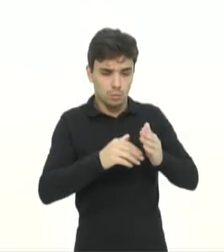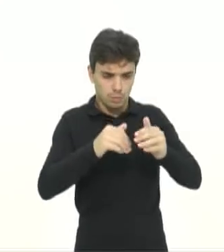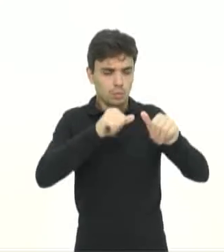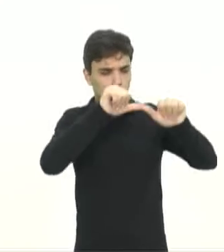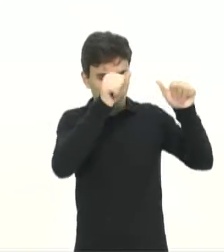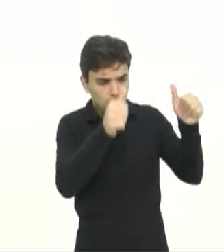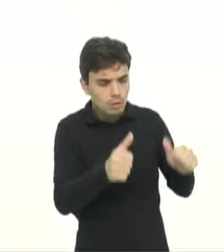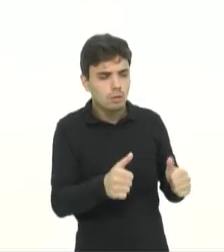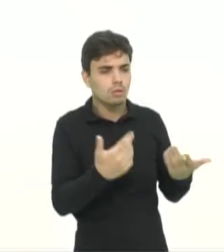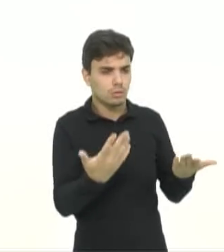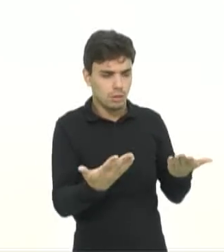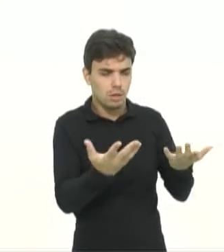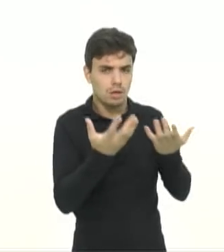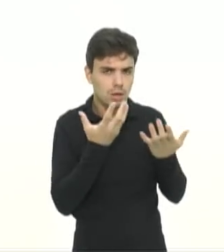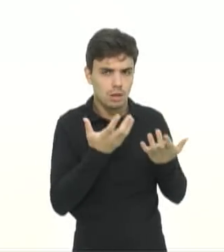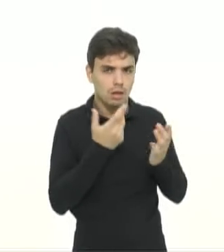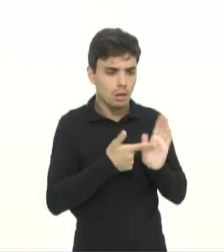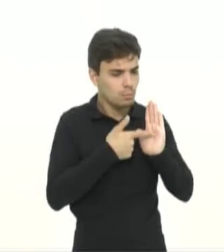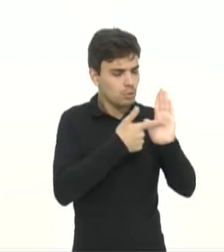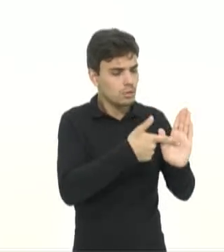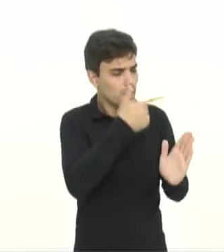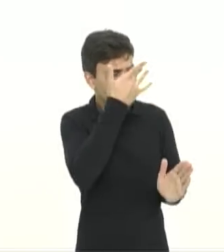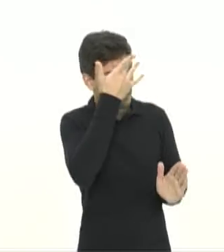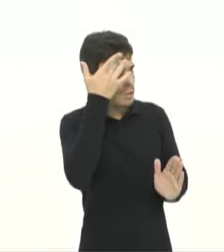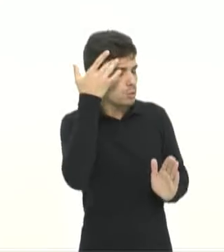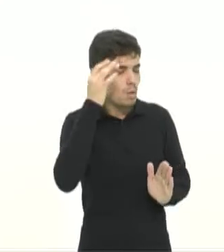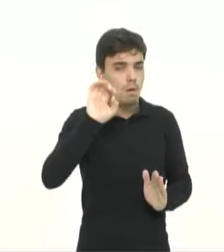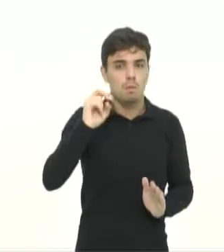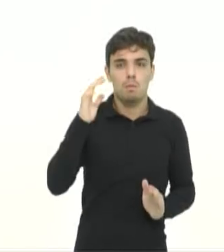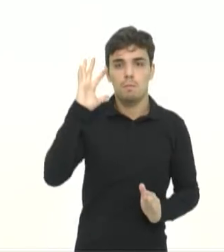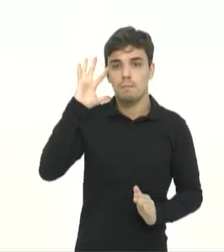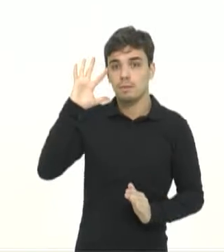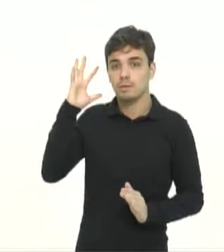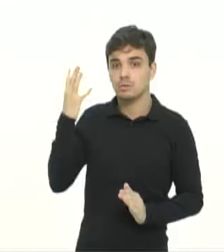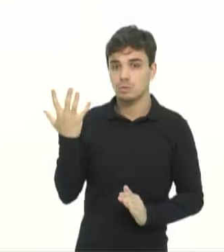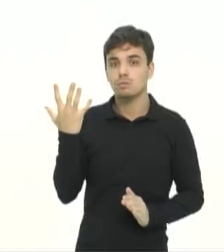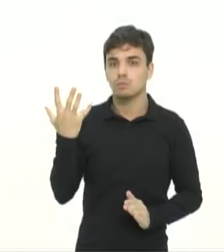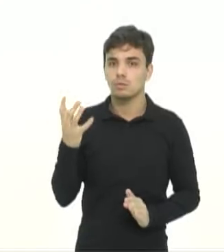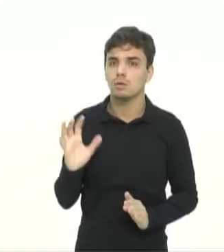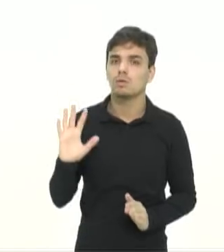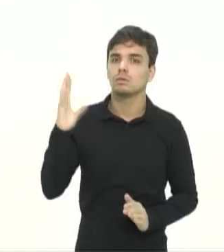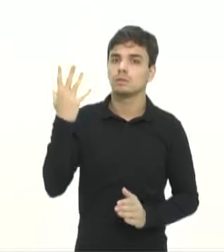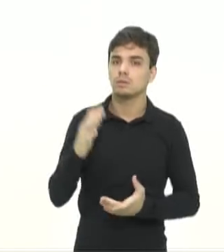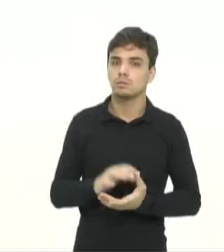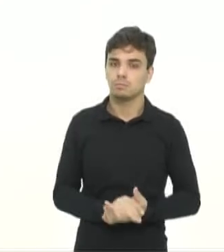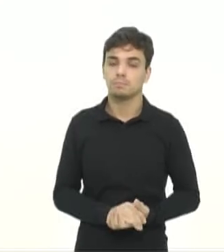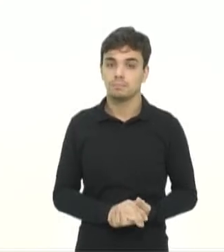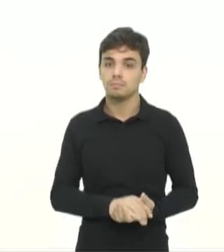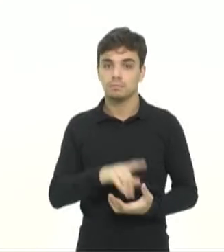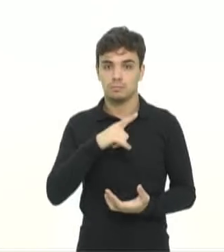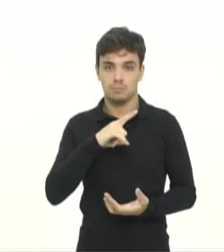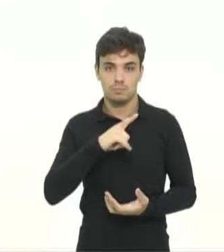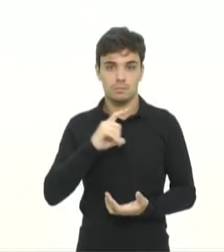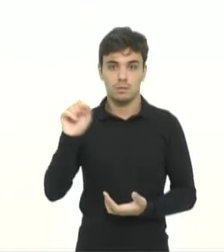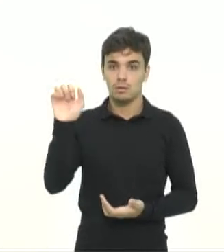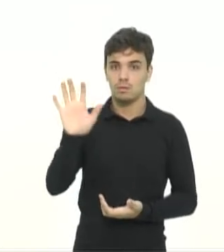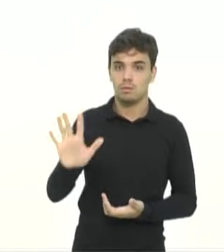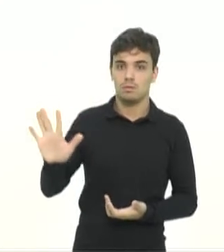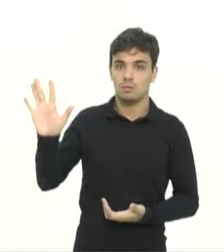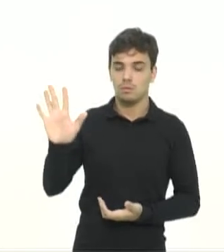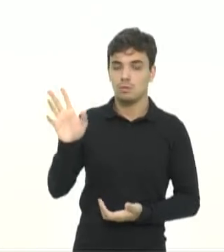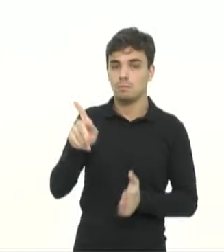as pessoas e situações sem idealizações. Aqui a gente tem então uma imagem do